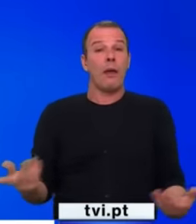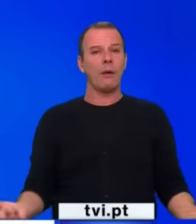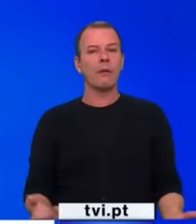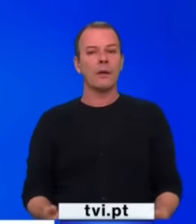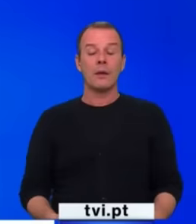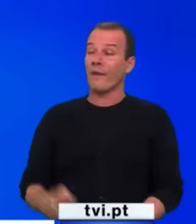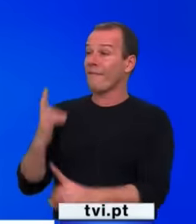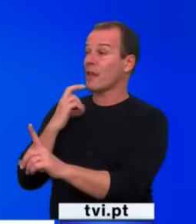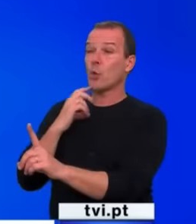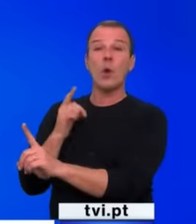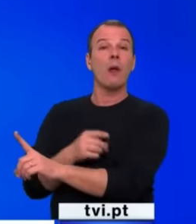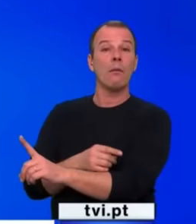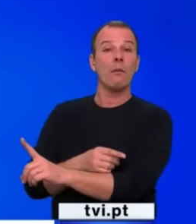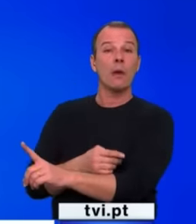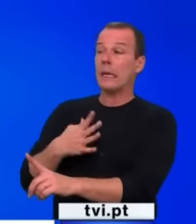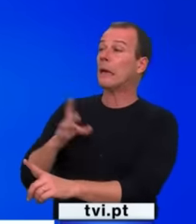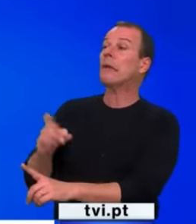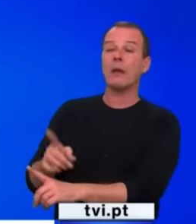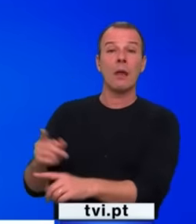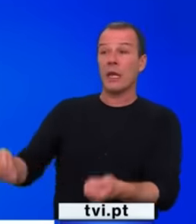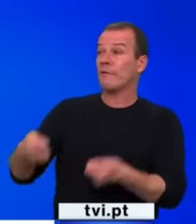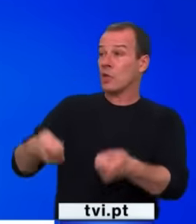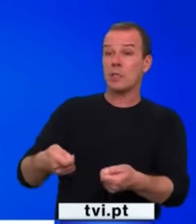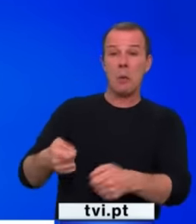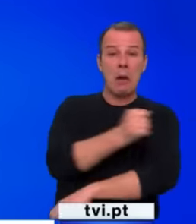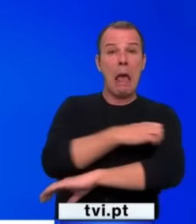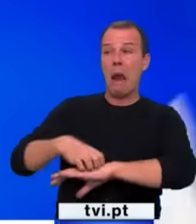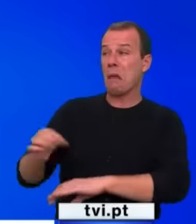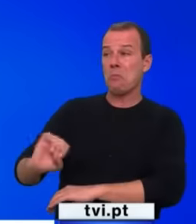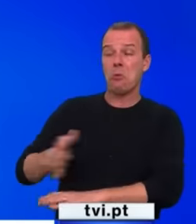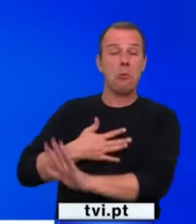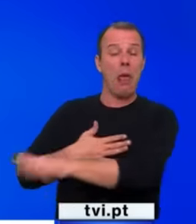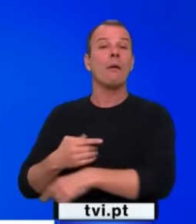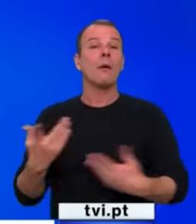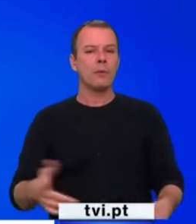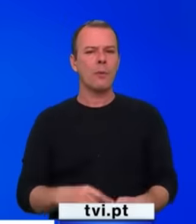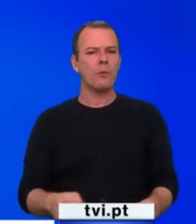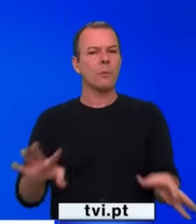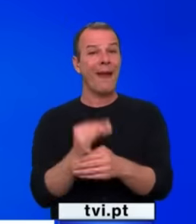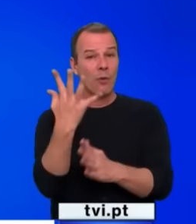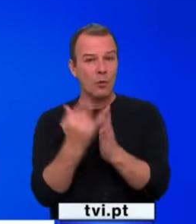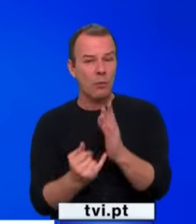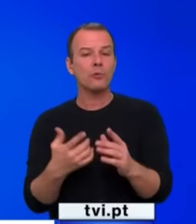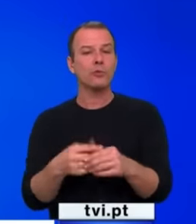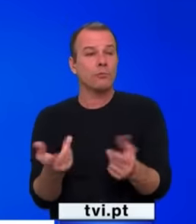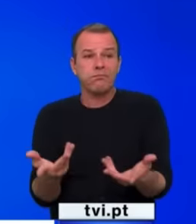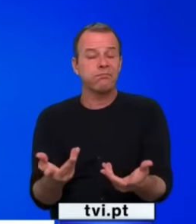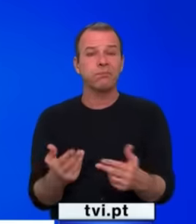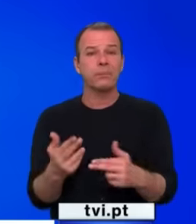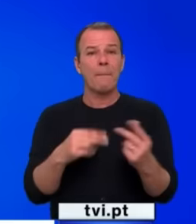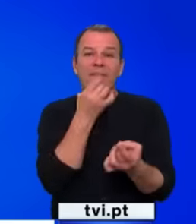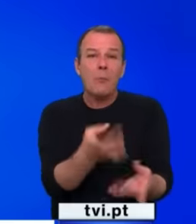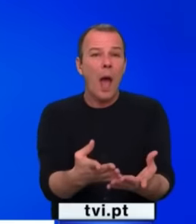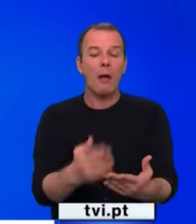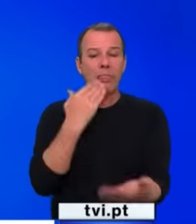Ventura? Não quer fazer investimento público demora na área da habitação. Muito, demora muito. Os benefícios fiscais não produziram os resultados que nós esperávamos. O que é que quer André